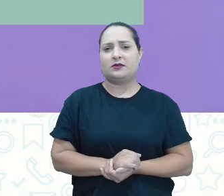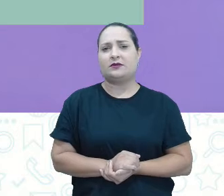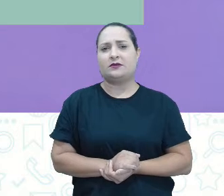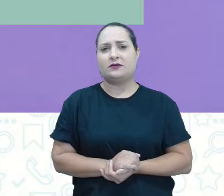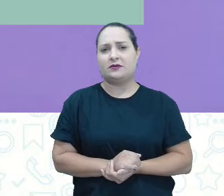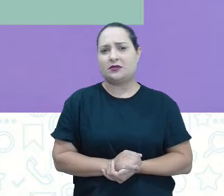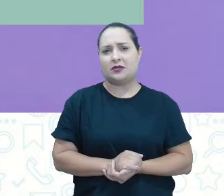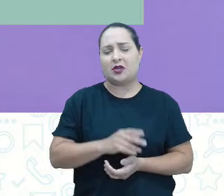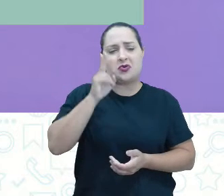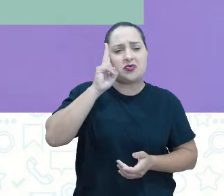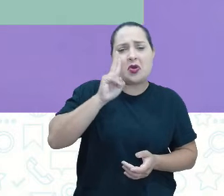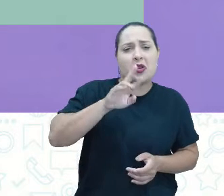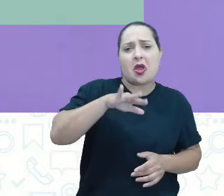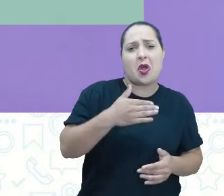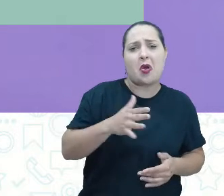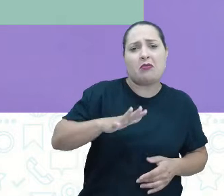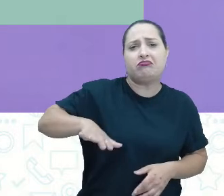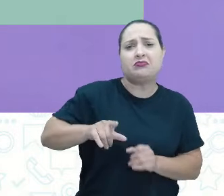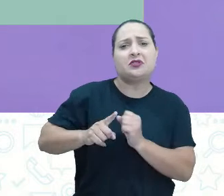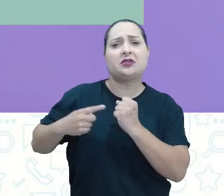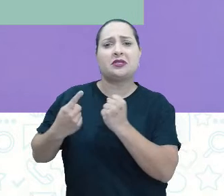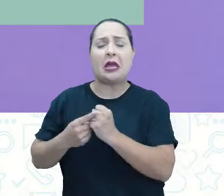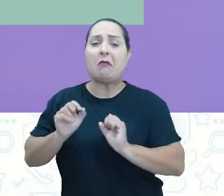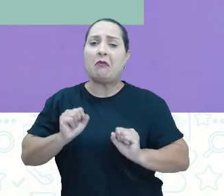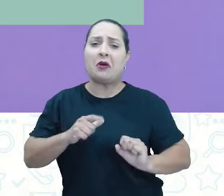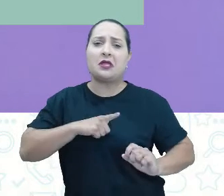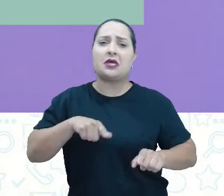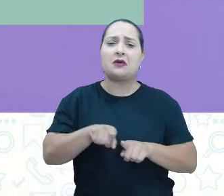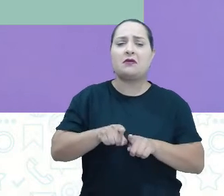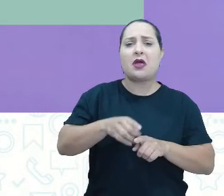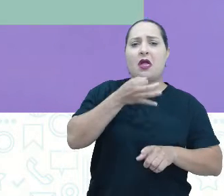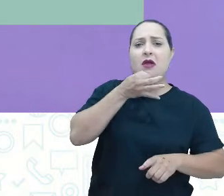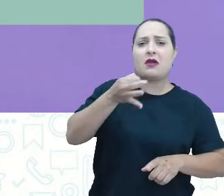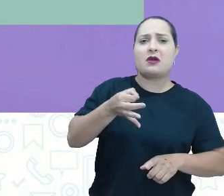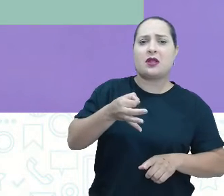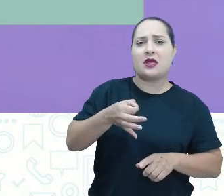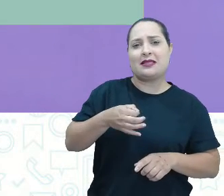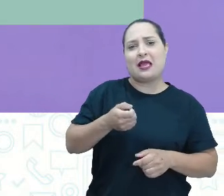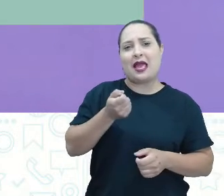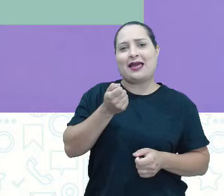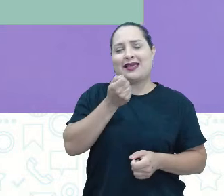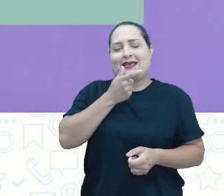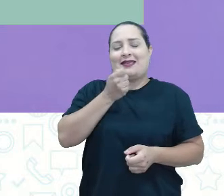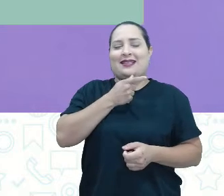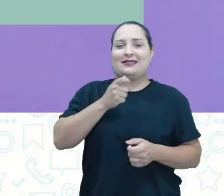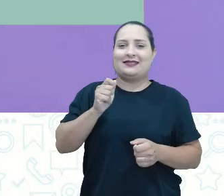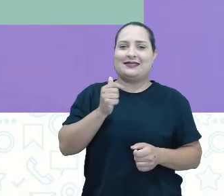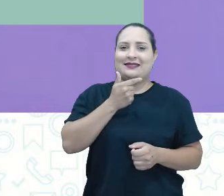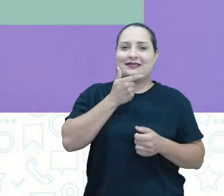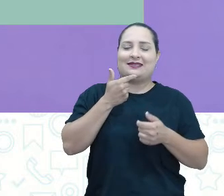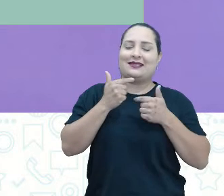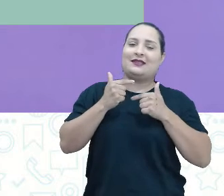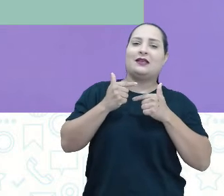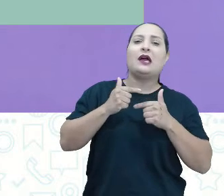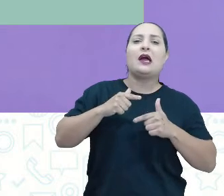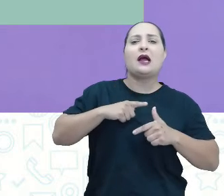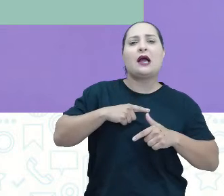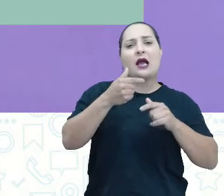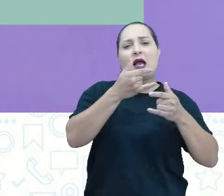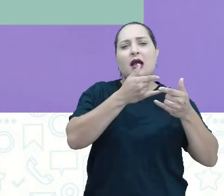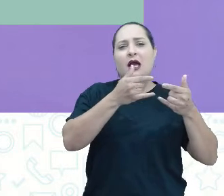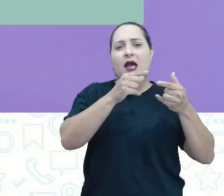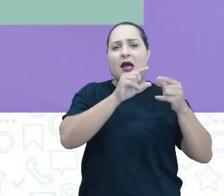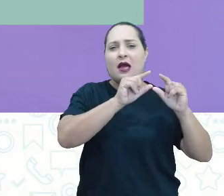social. Ela também pode fazer uma crítica por meio do humor. A charge precisa despertar